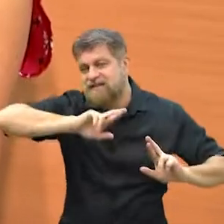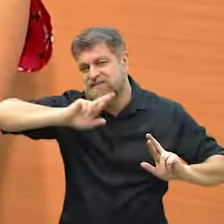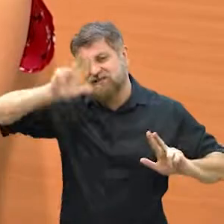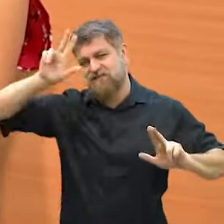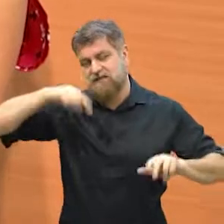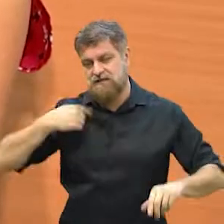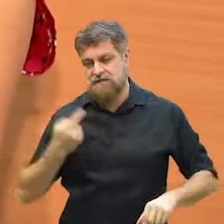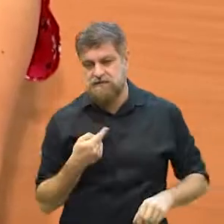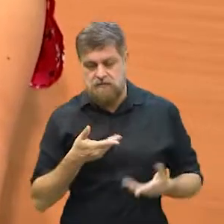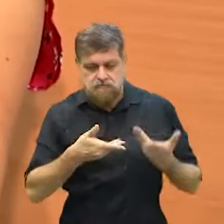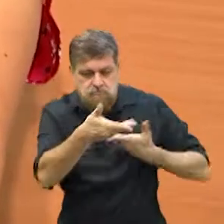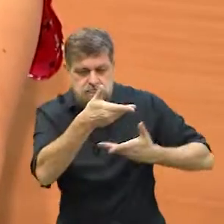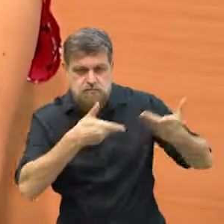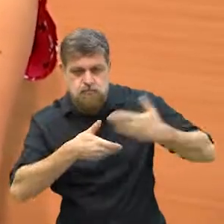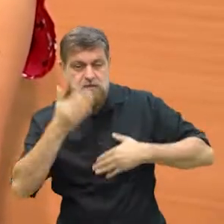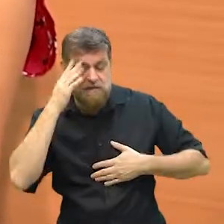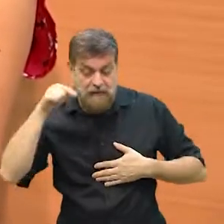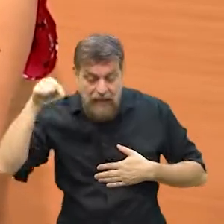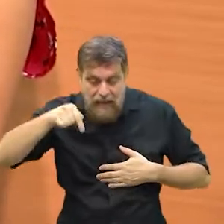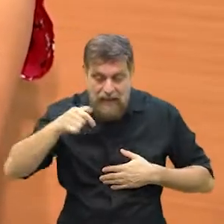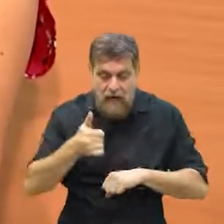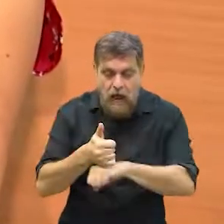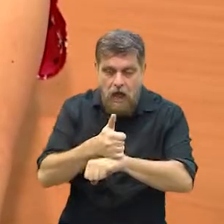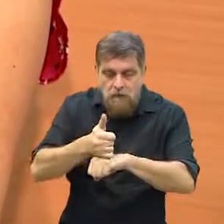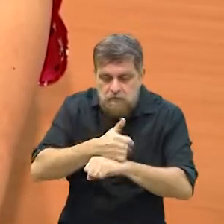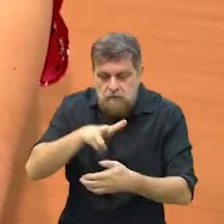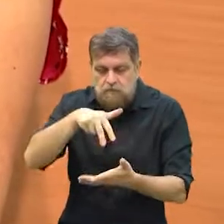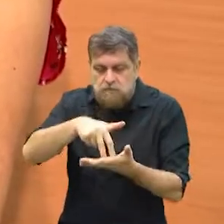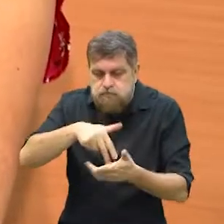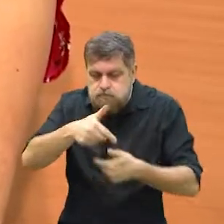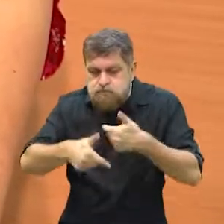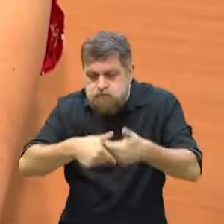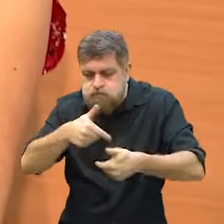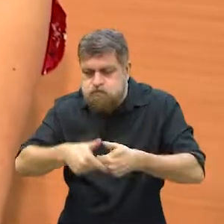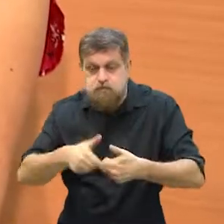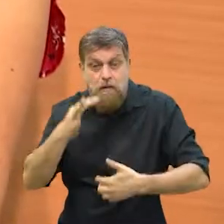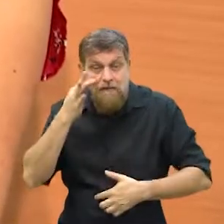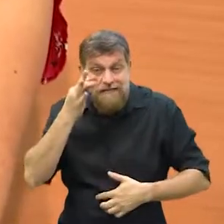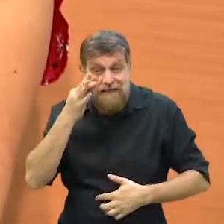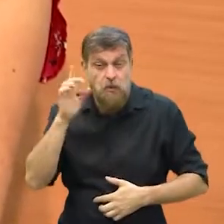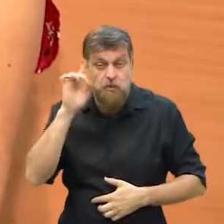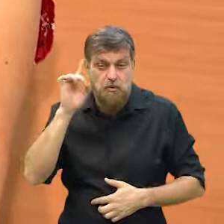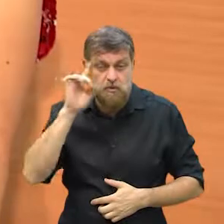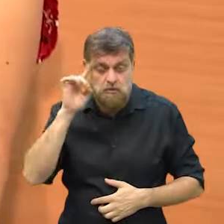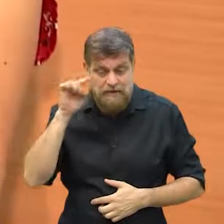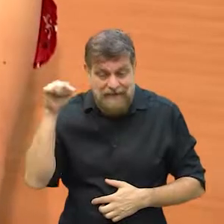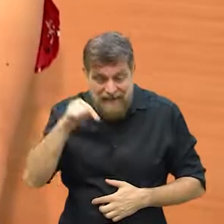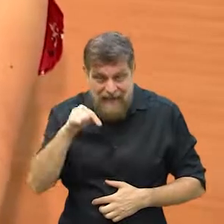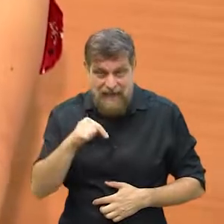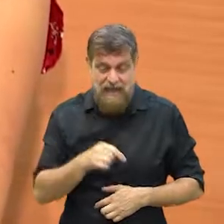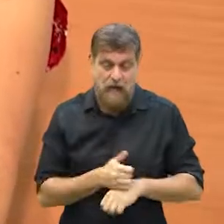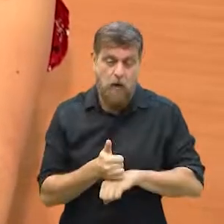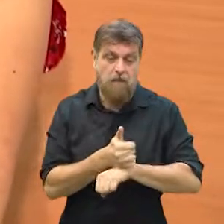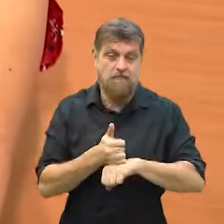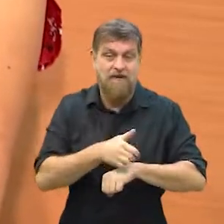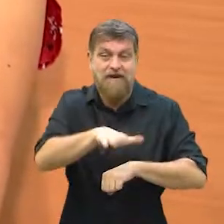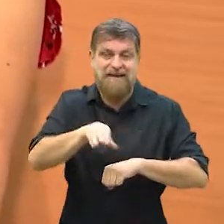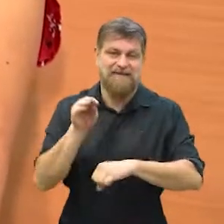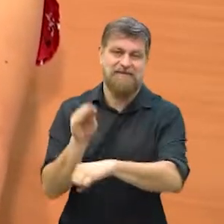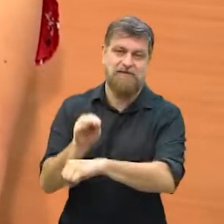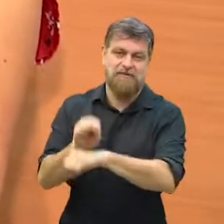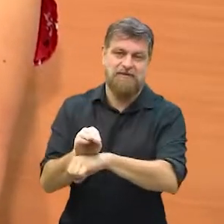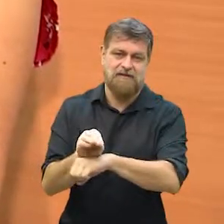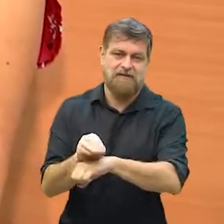e ouvindo e considerando quem está ali na ponta, fazendo, exercendo, quem está no dia a dia, quem está cuidando das